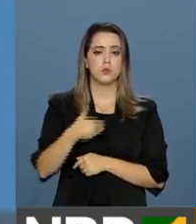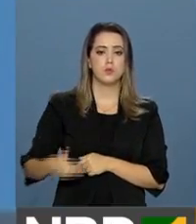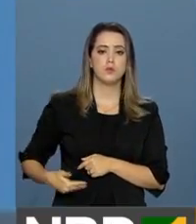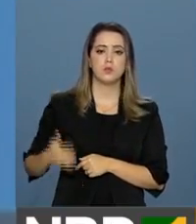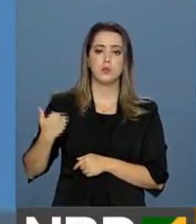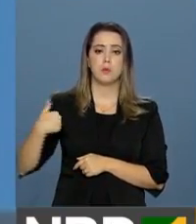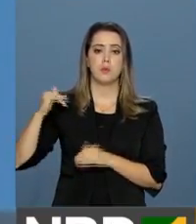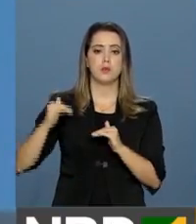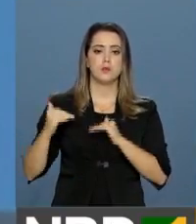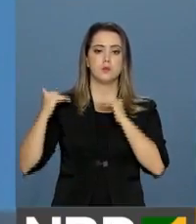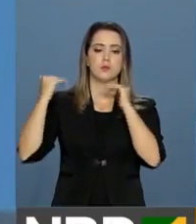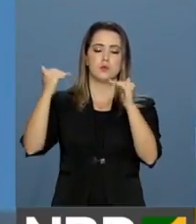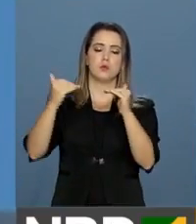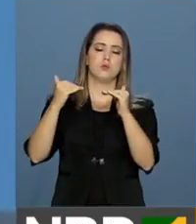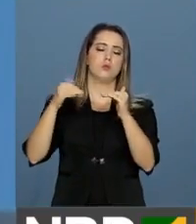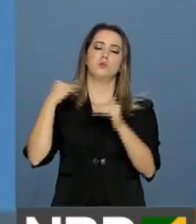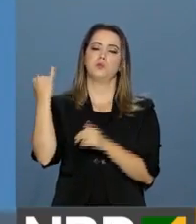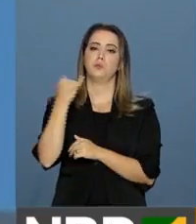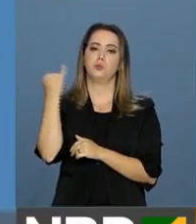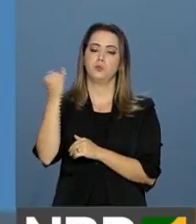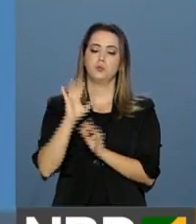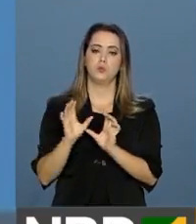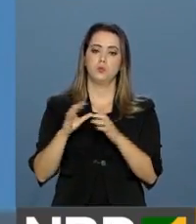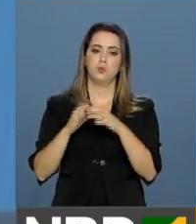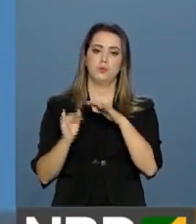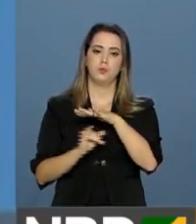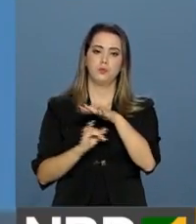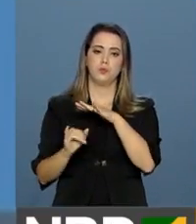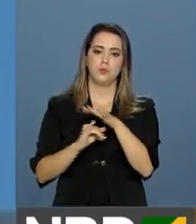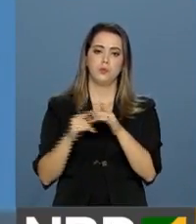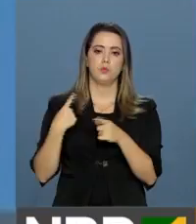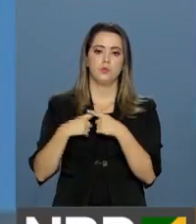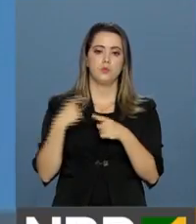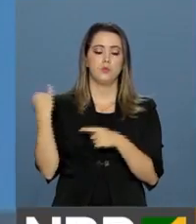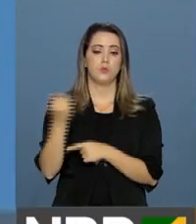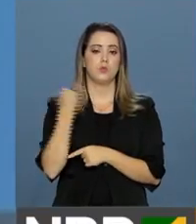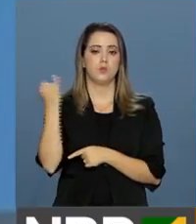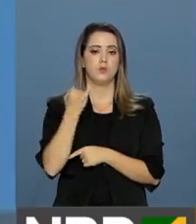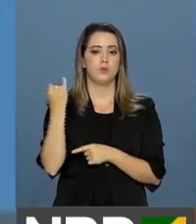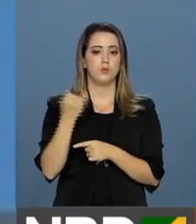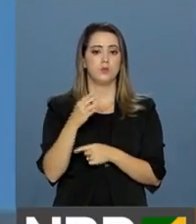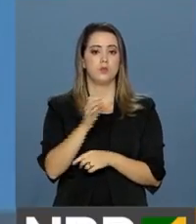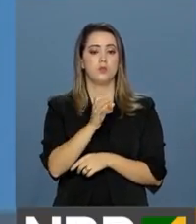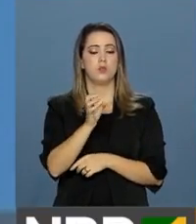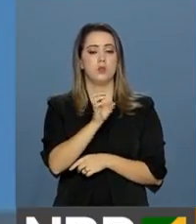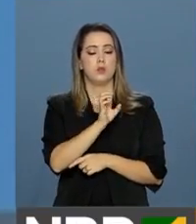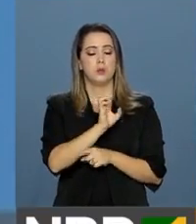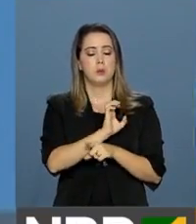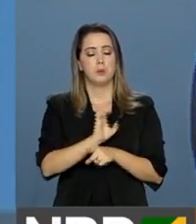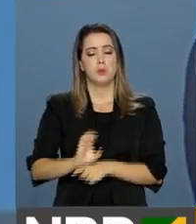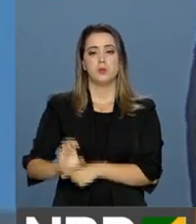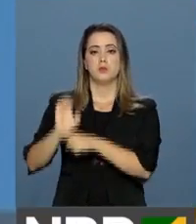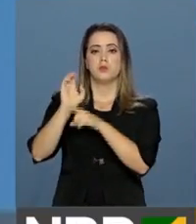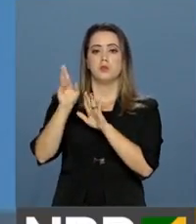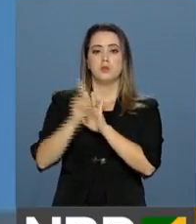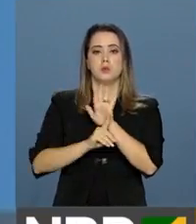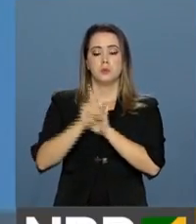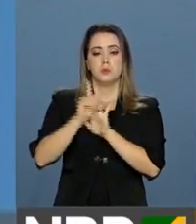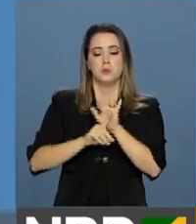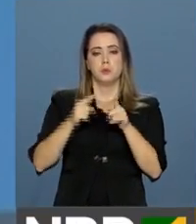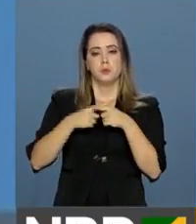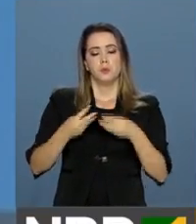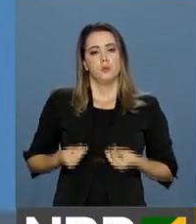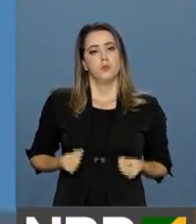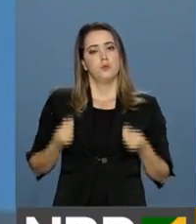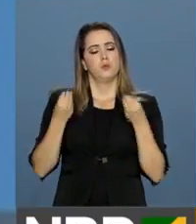sobre ser o advogado a figura do advogado uma figura importantíssima para o estado de direito já que nele se deposita a